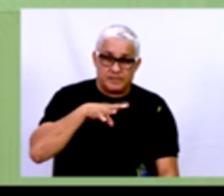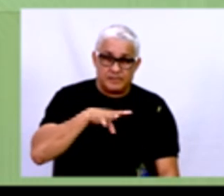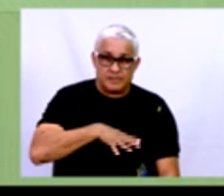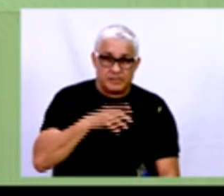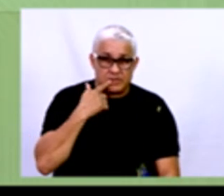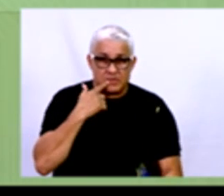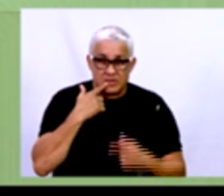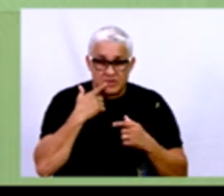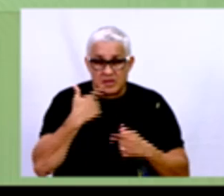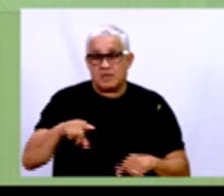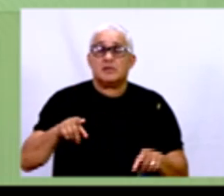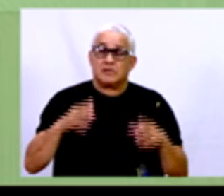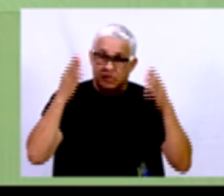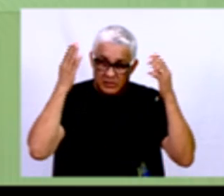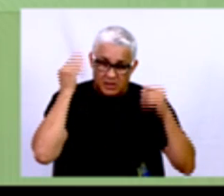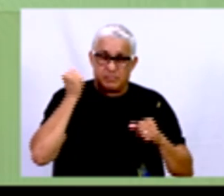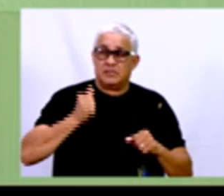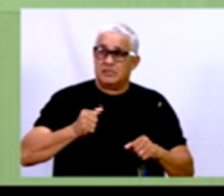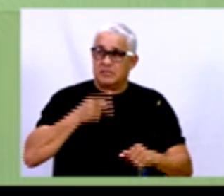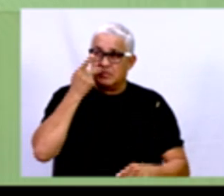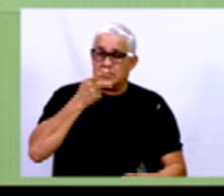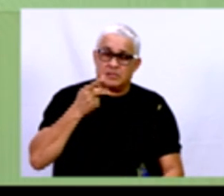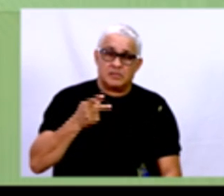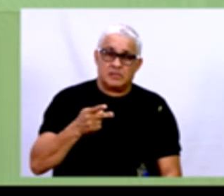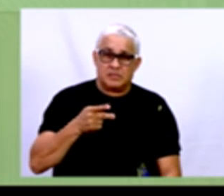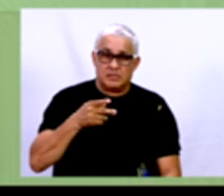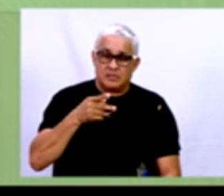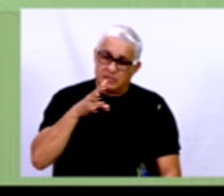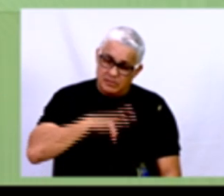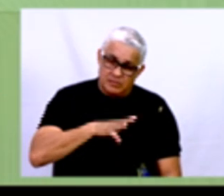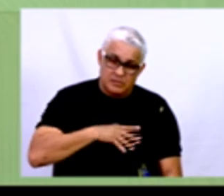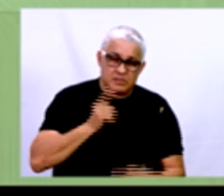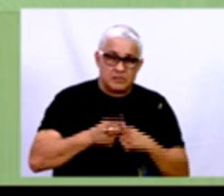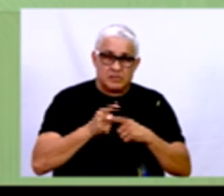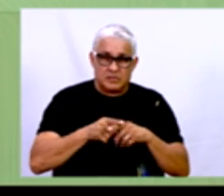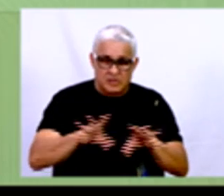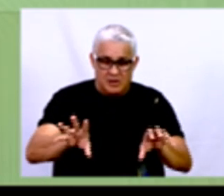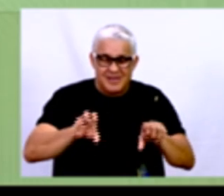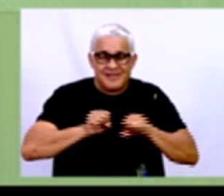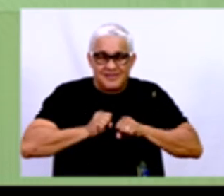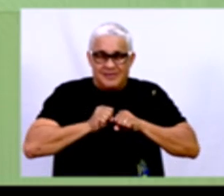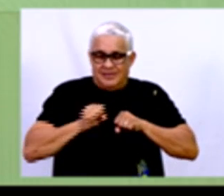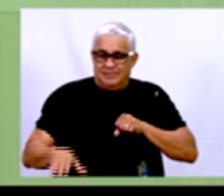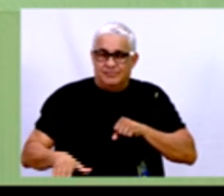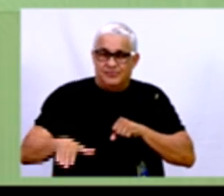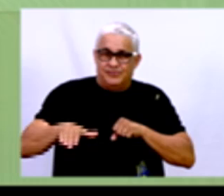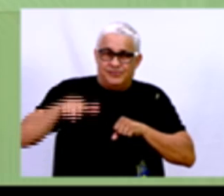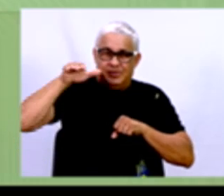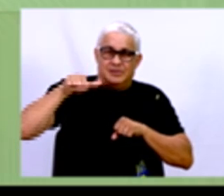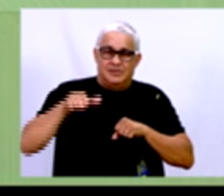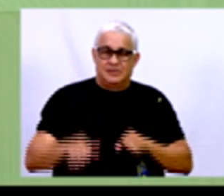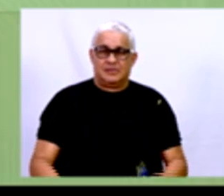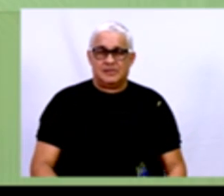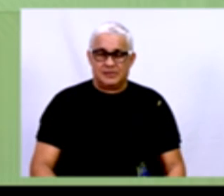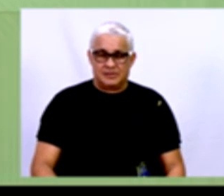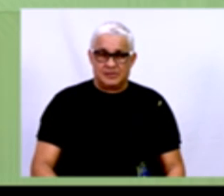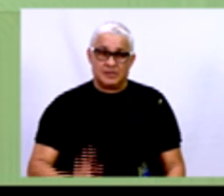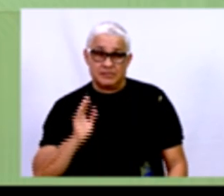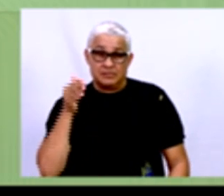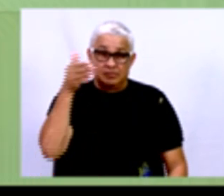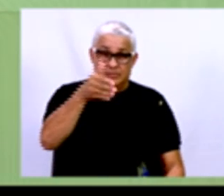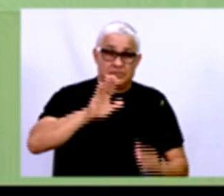obviamente sabemos falar português, porque ela é a nossa língua nativa, mas nós vamos até a escola